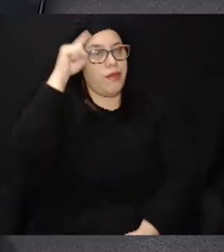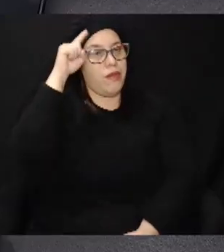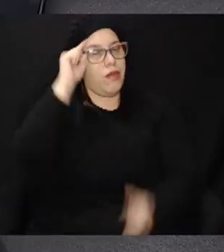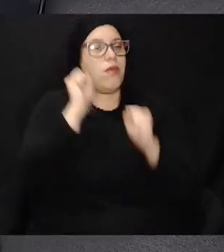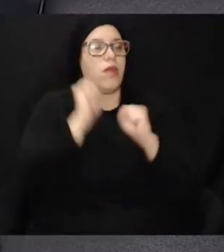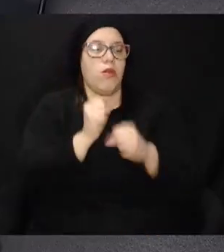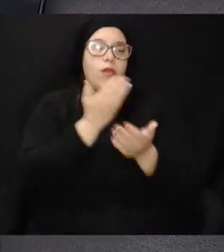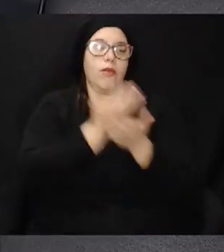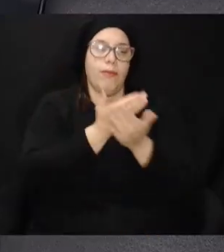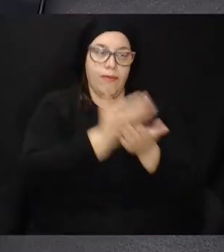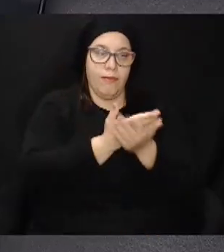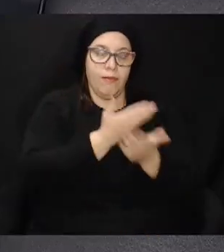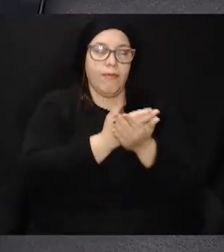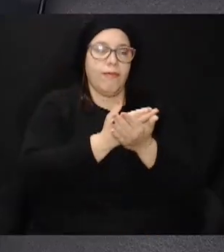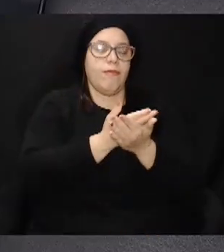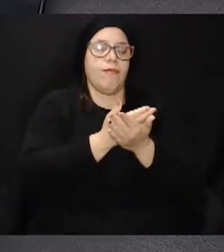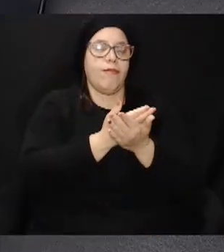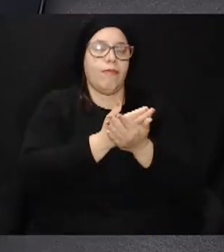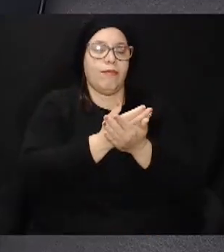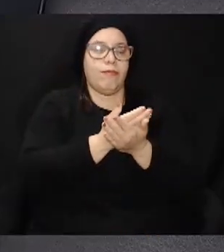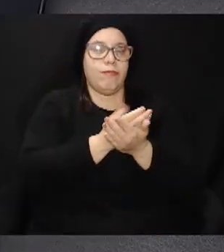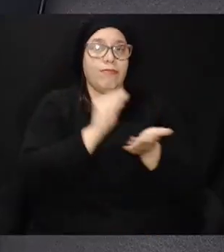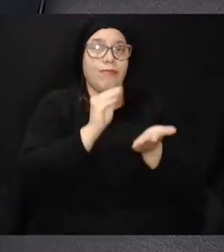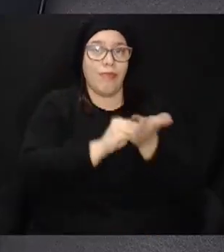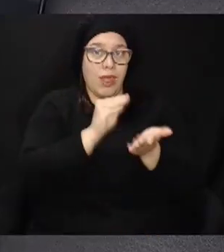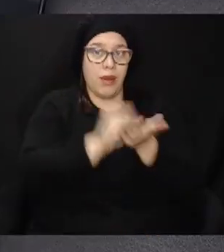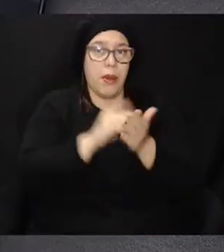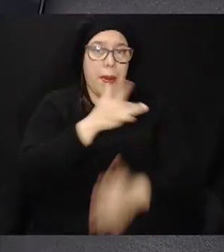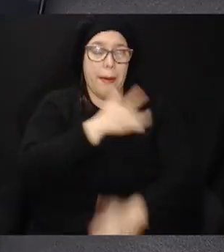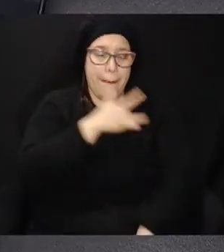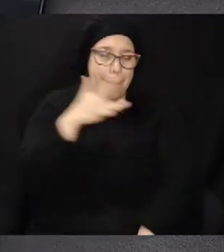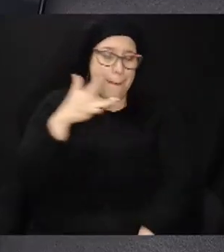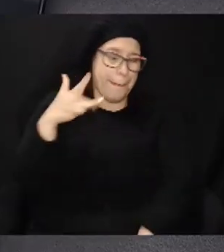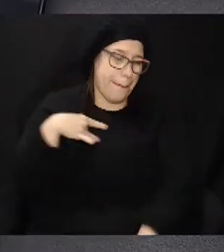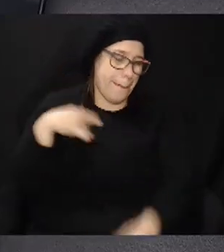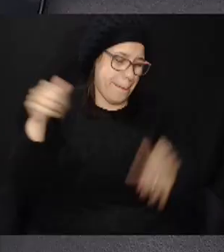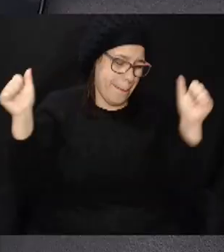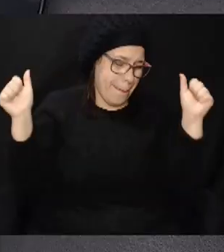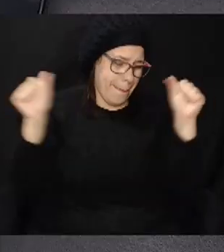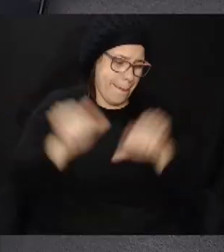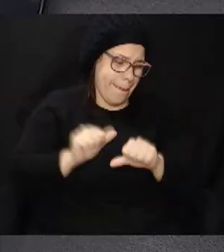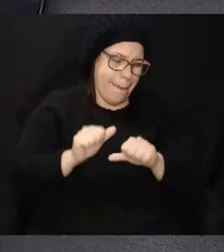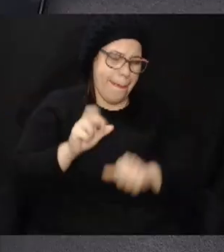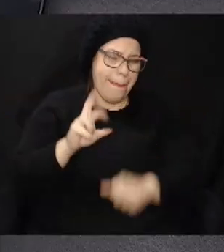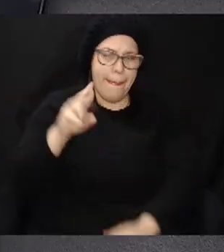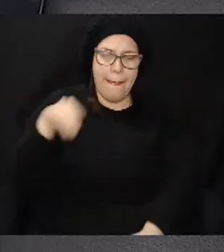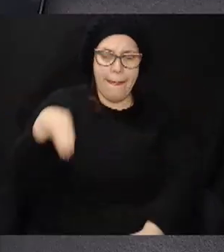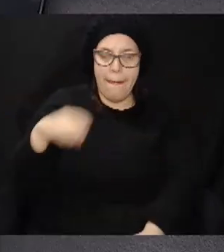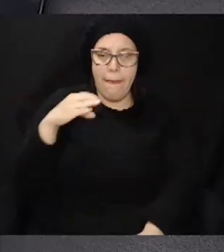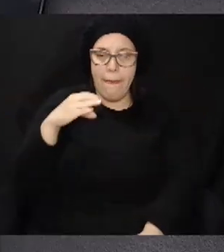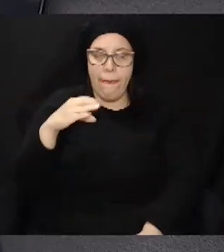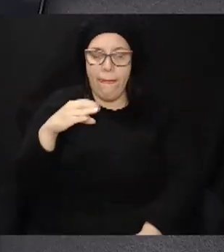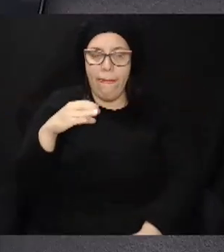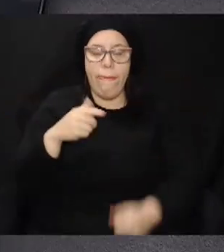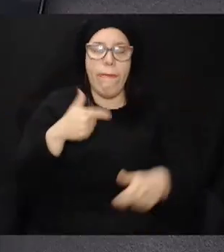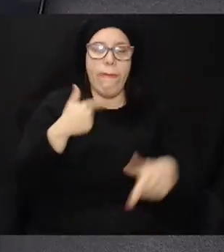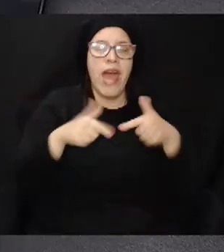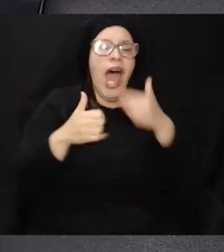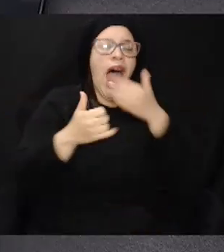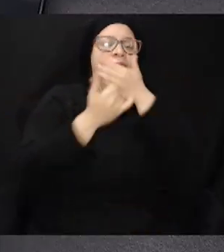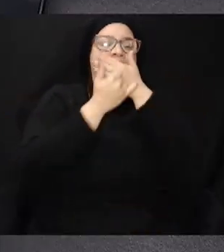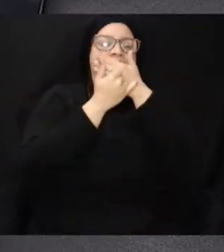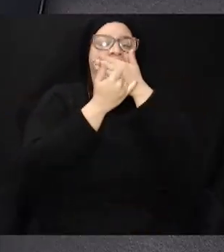nós temos o déficit na área de saúde é um dos piores da região metropolitana. Então nós temos trabalhado muito com a Comissão de